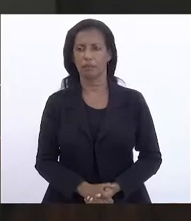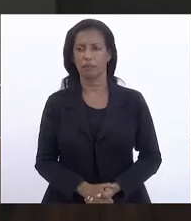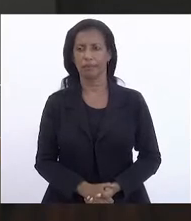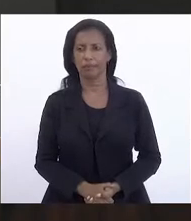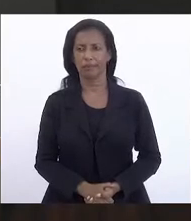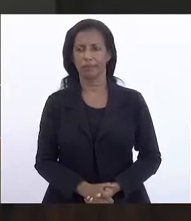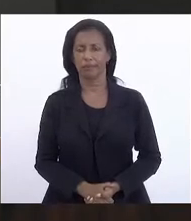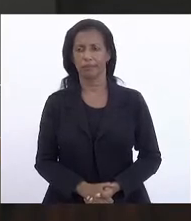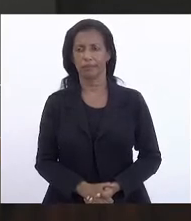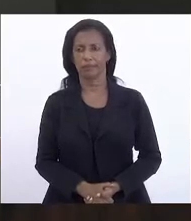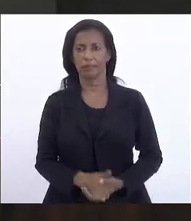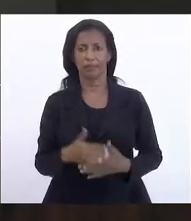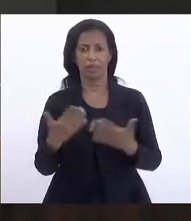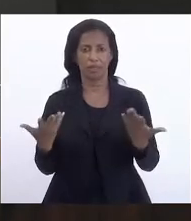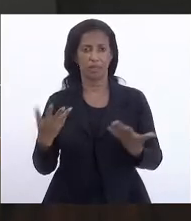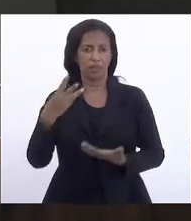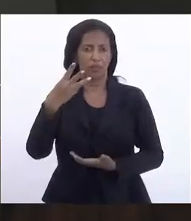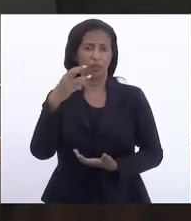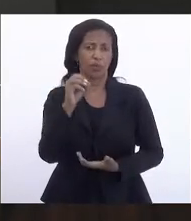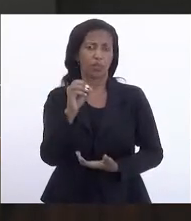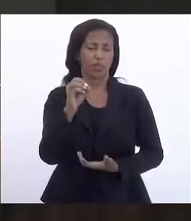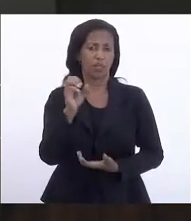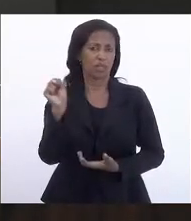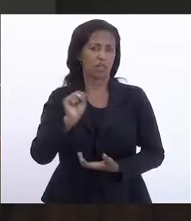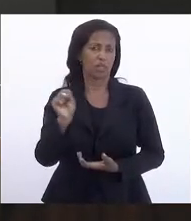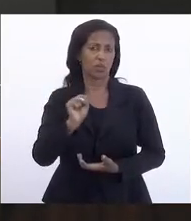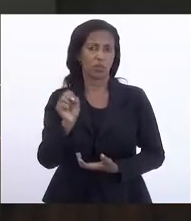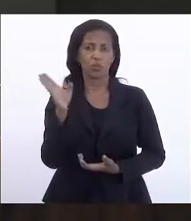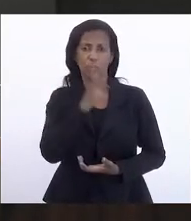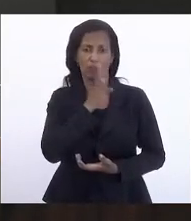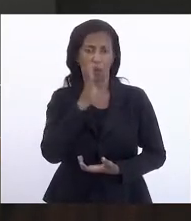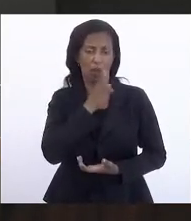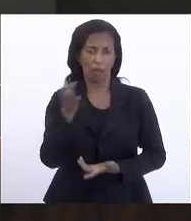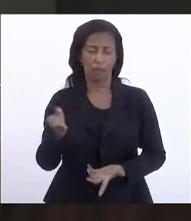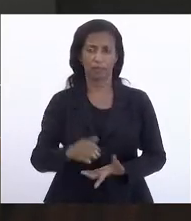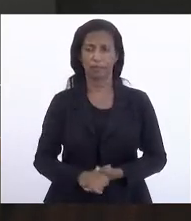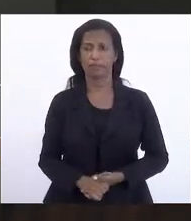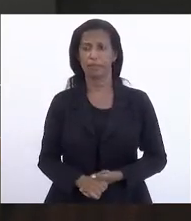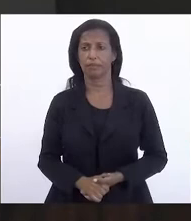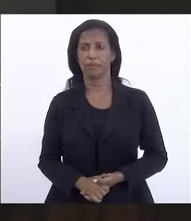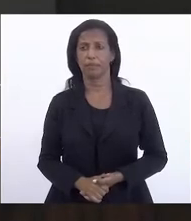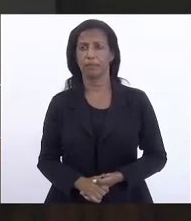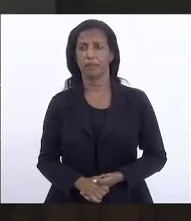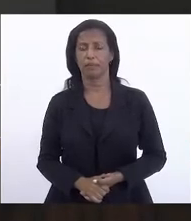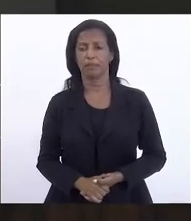Se for pela ordem de 30 segundos é diferente. Fazer uma declaração de... Pela ordem de 30 segundos é mais... Ok.